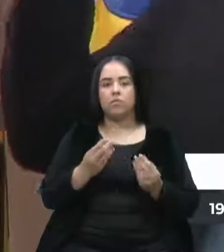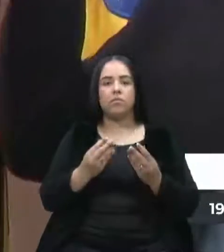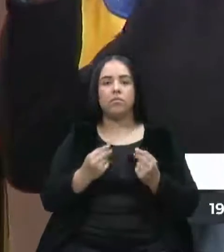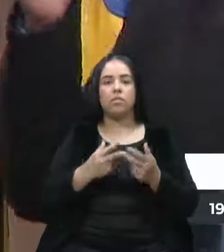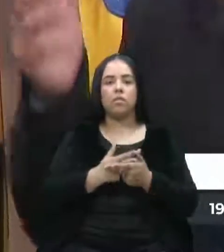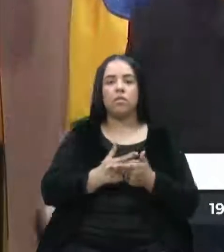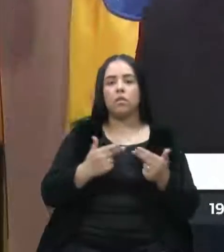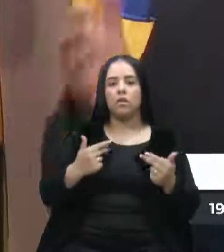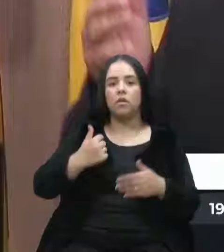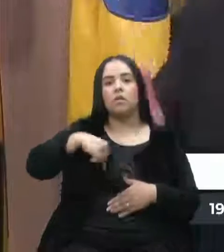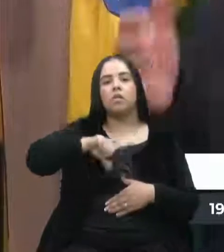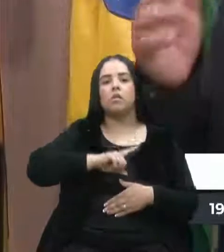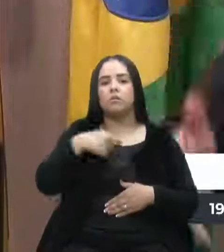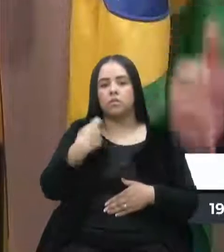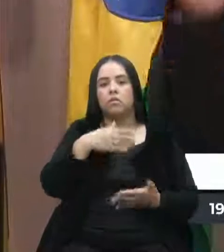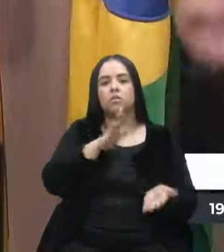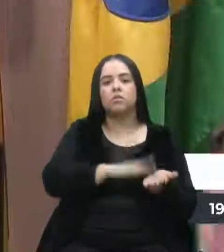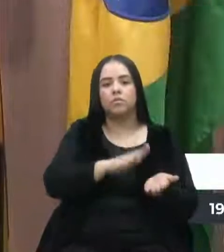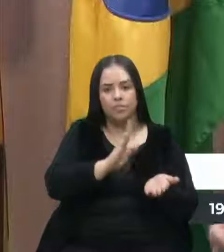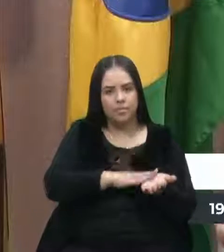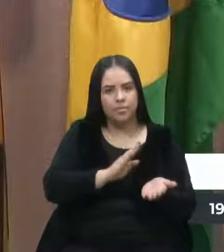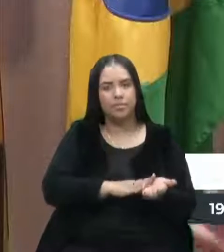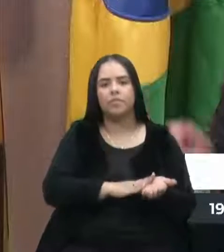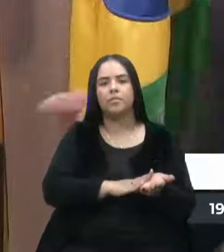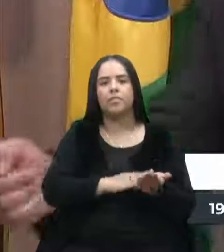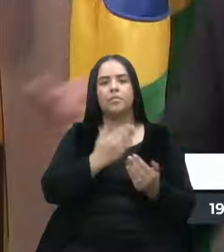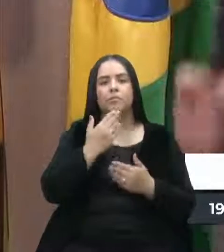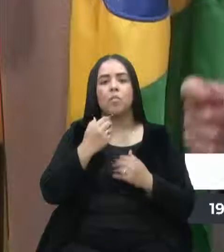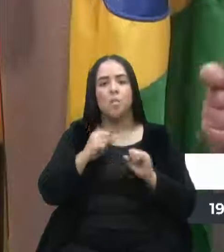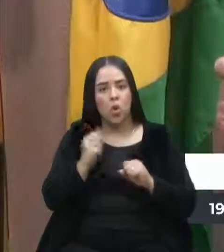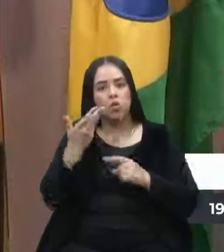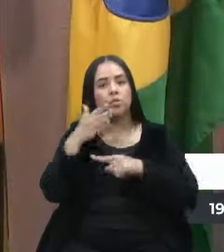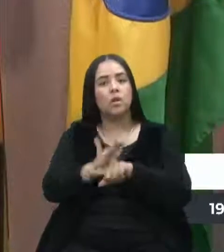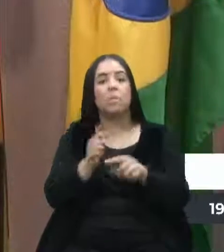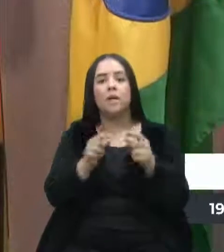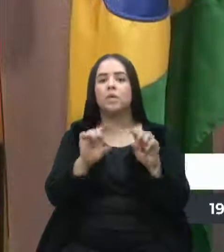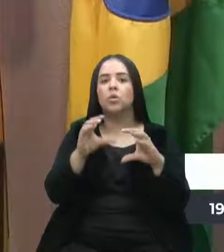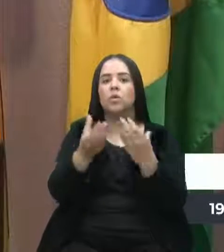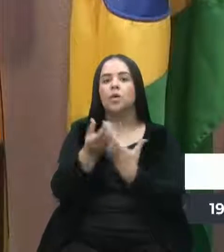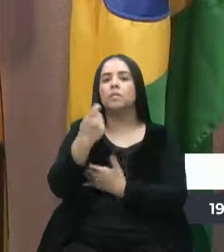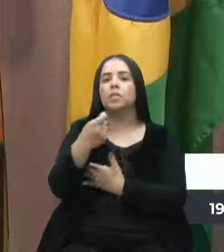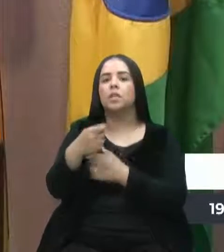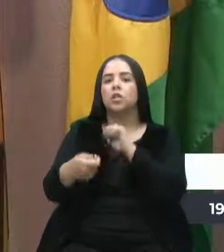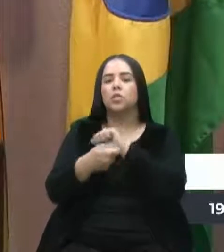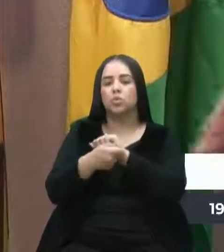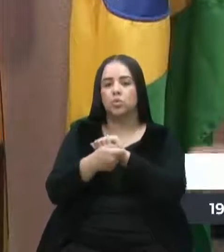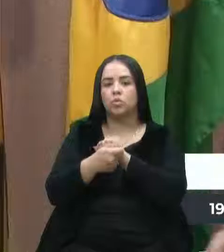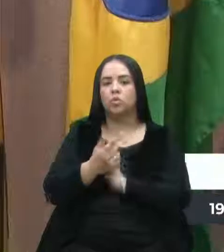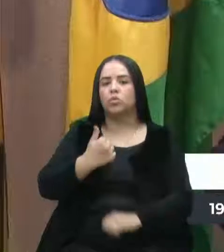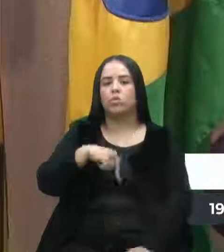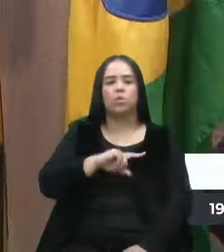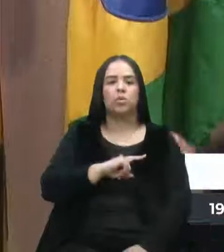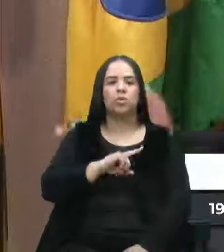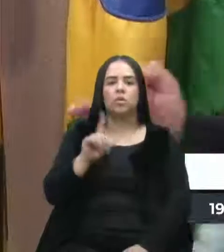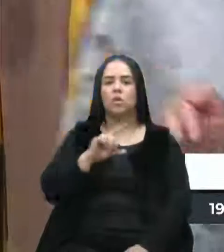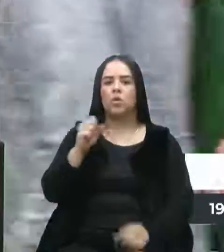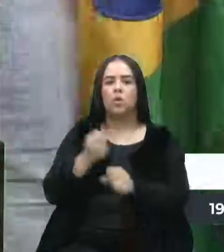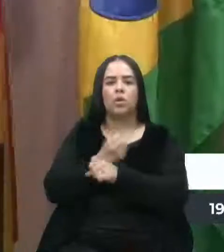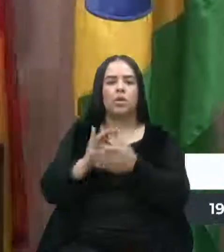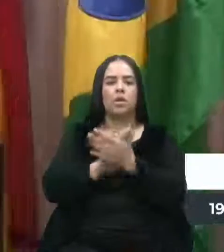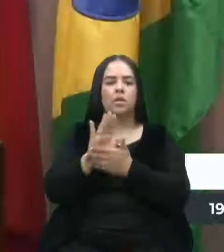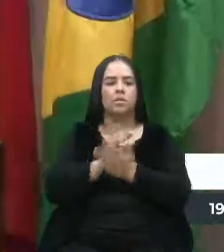tem que cobrar a cobrar a cobrar ajudar se for preciso mas que a comunidade tem que estar presente nós vamos construir